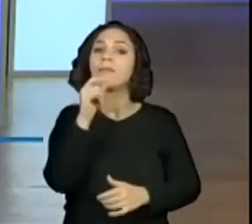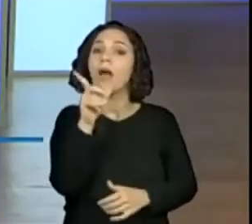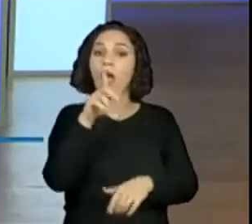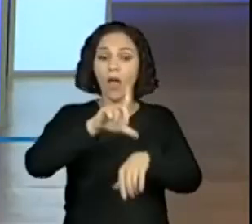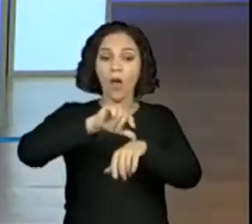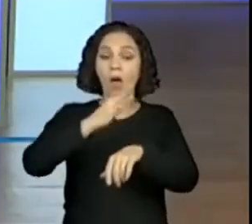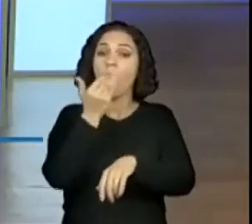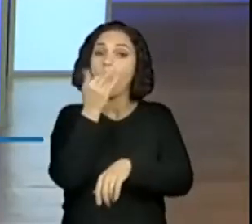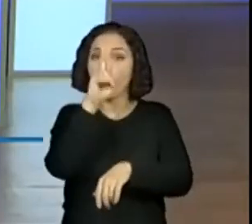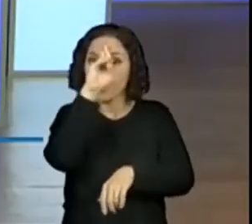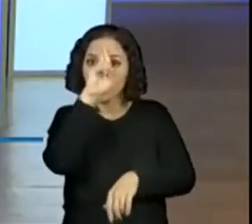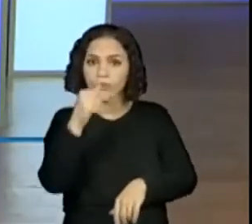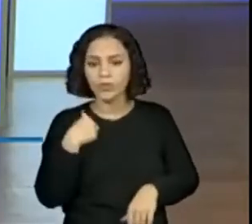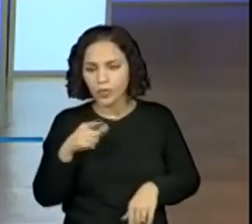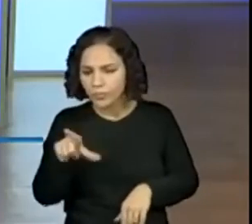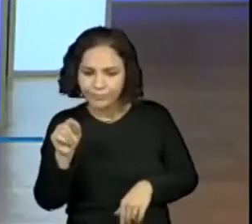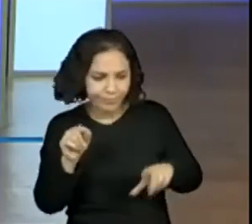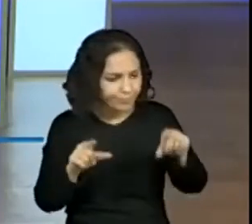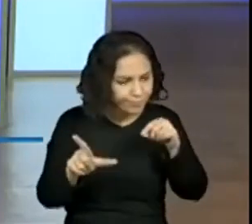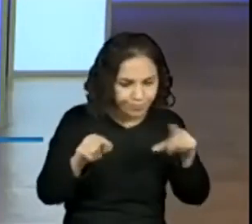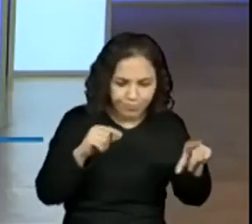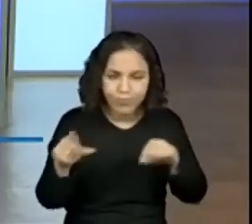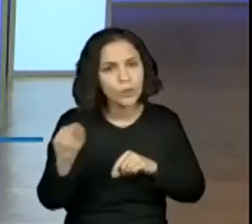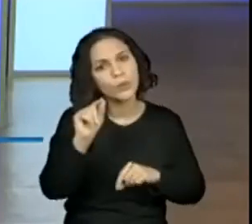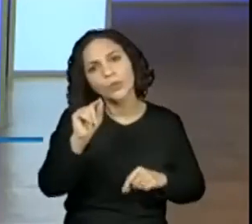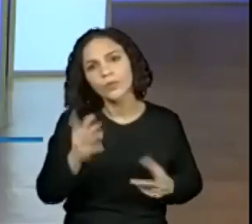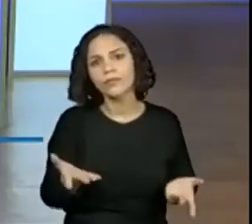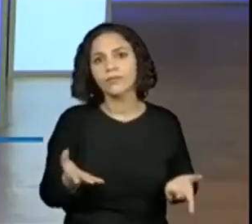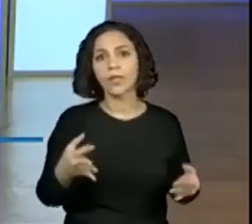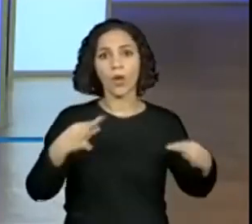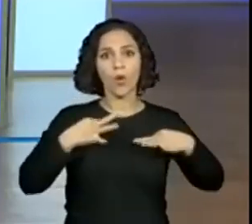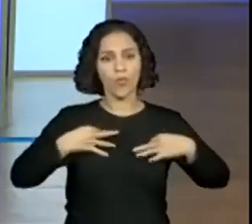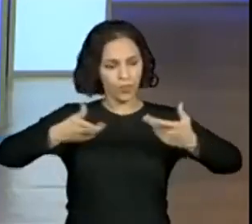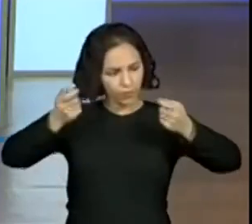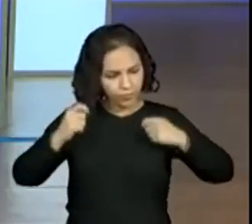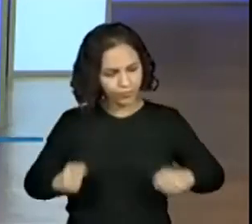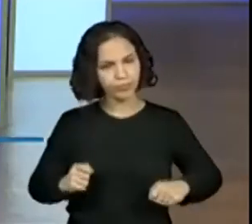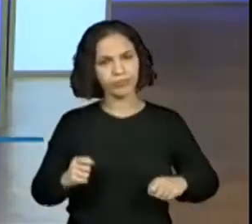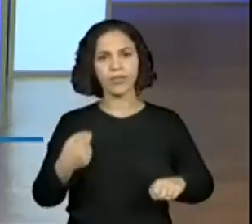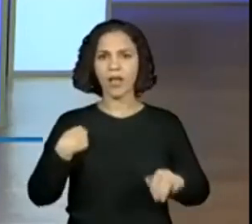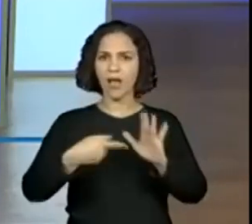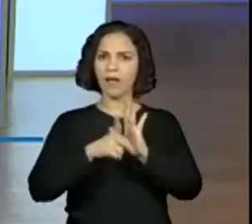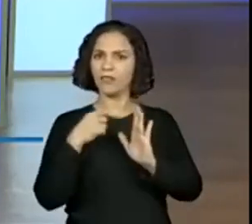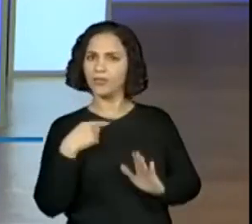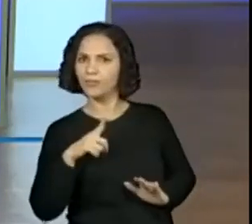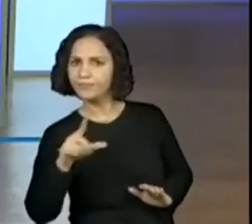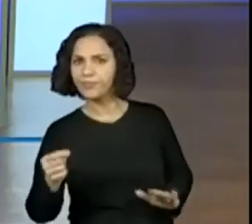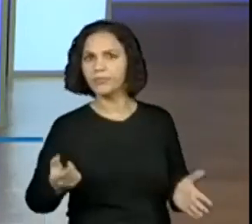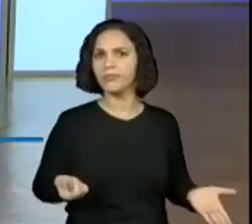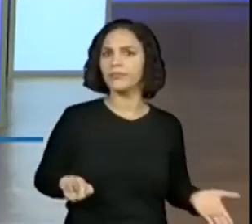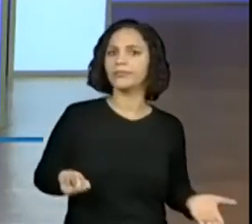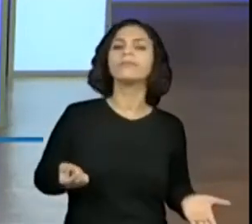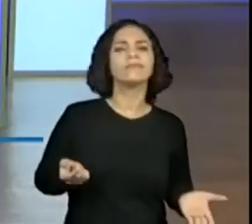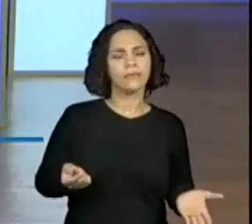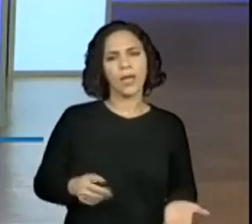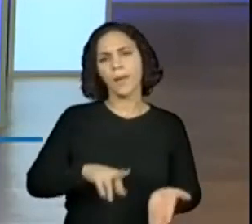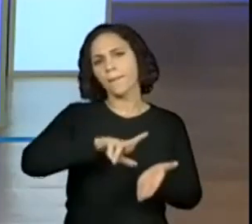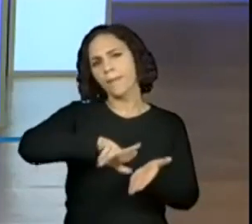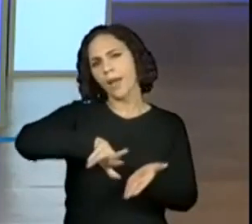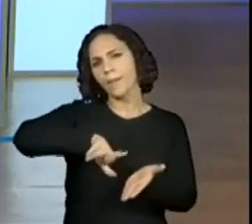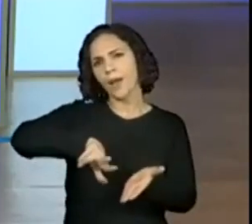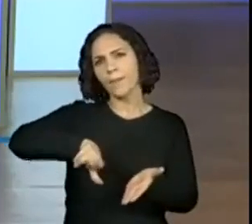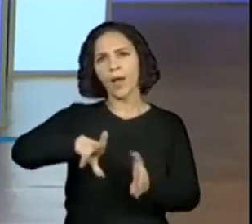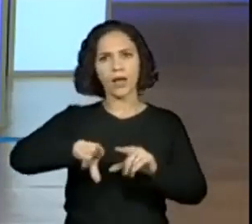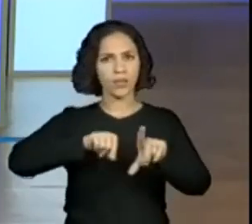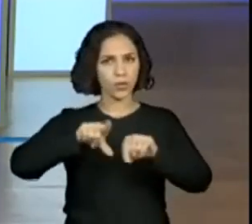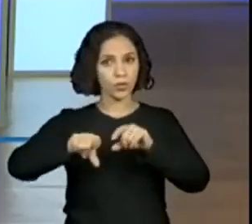que a gente vai almoçar por exemplo já é outra escolha não é a roupa que a gente vai vestir antes de sair de casa a gente pensa também são escolhas né